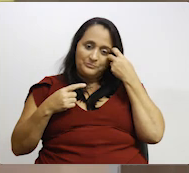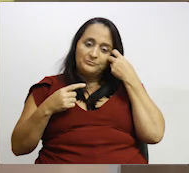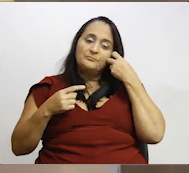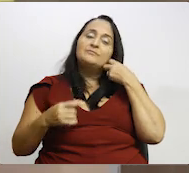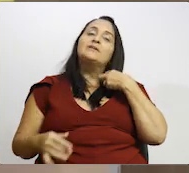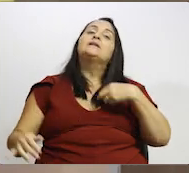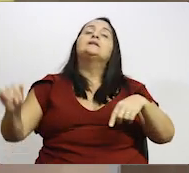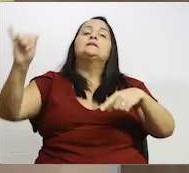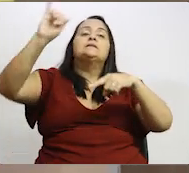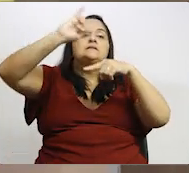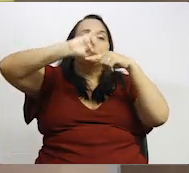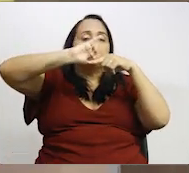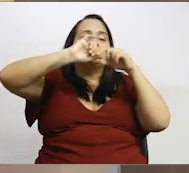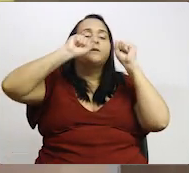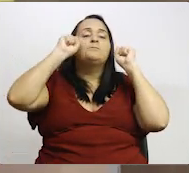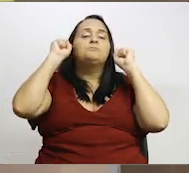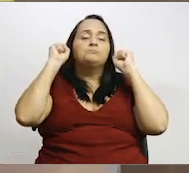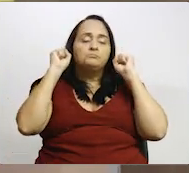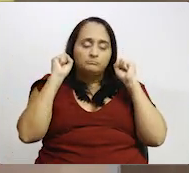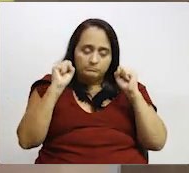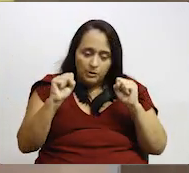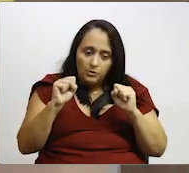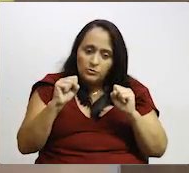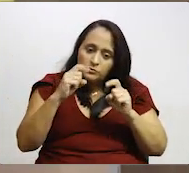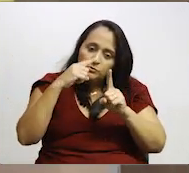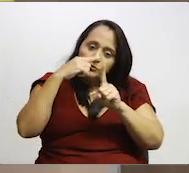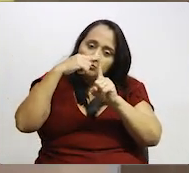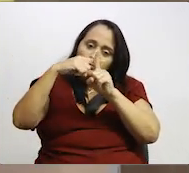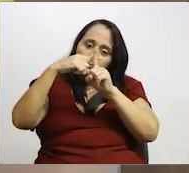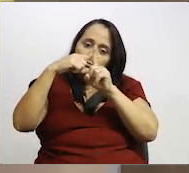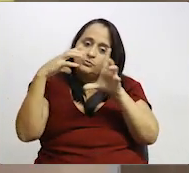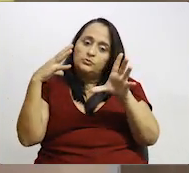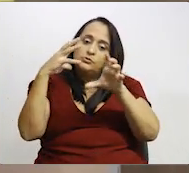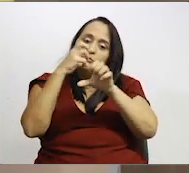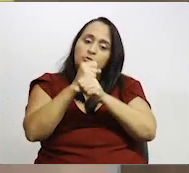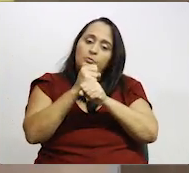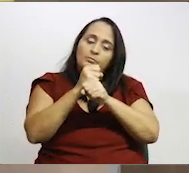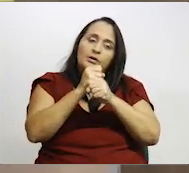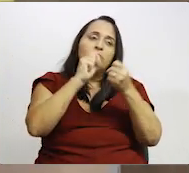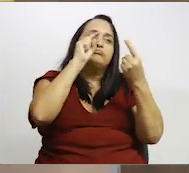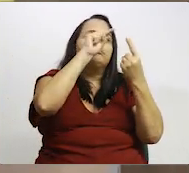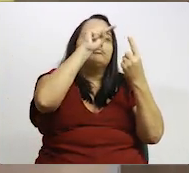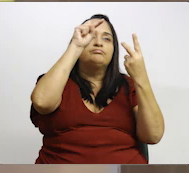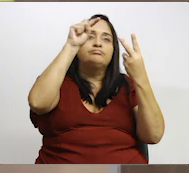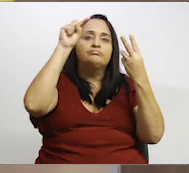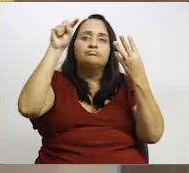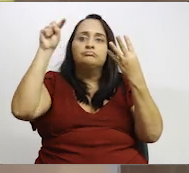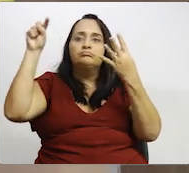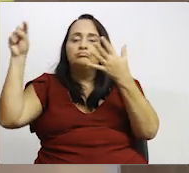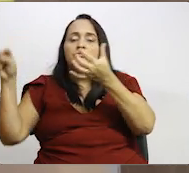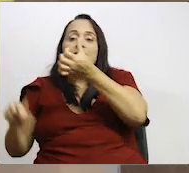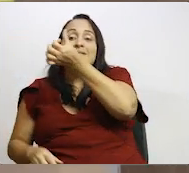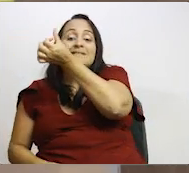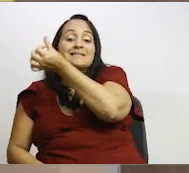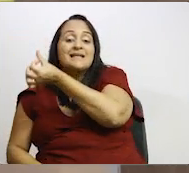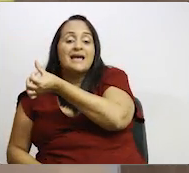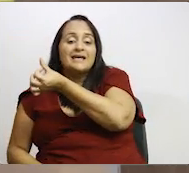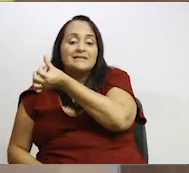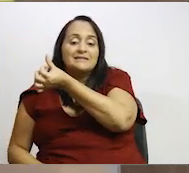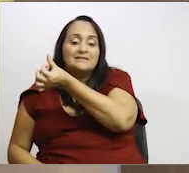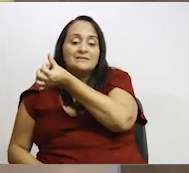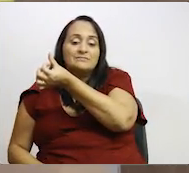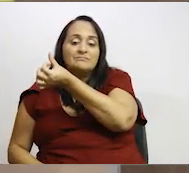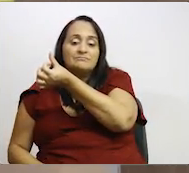e soma a parte de cima. Então, observe. 1, 2, 3, 4, 5, 6.